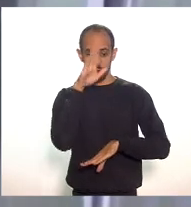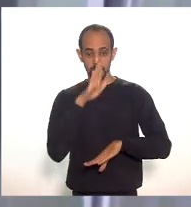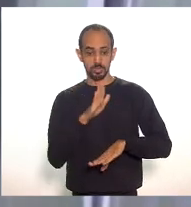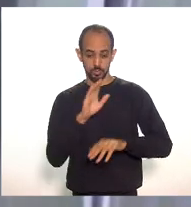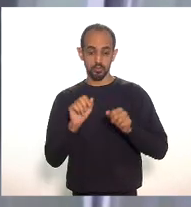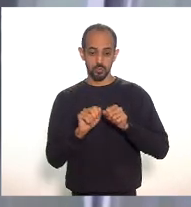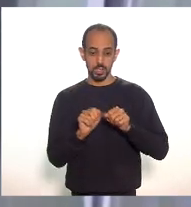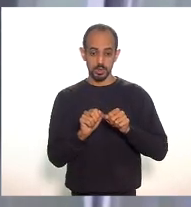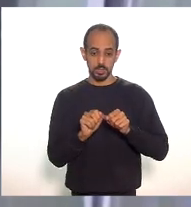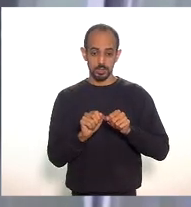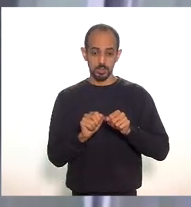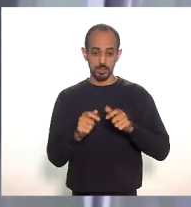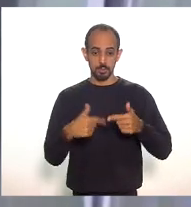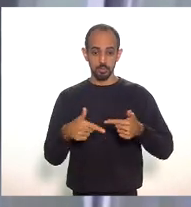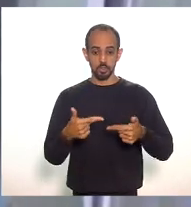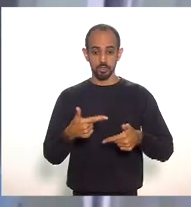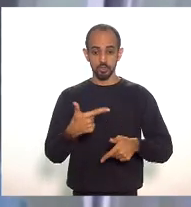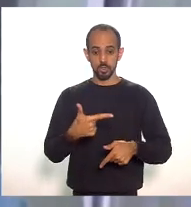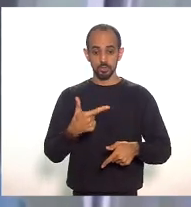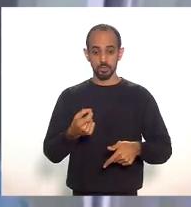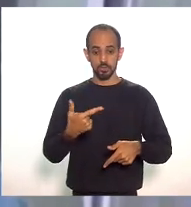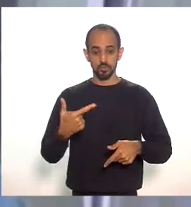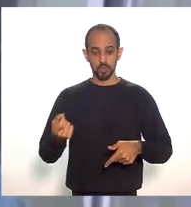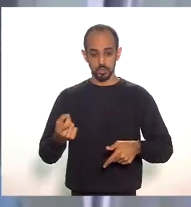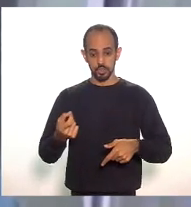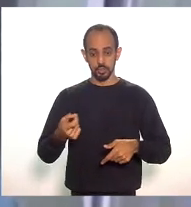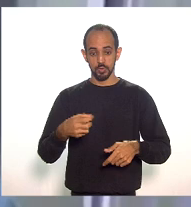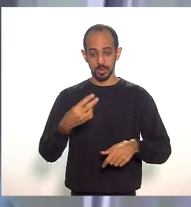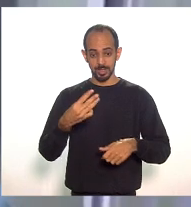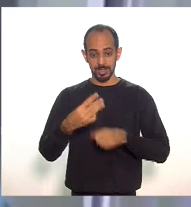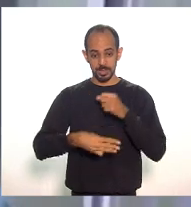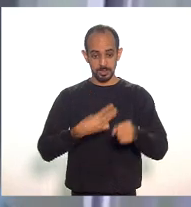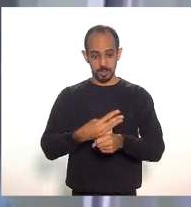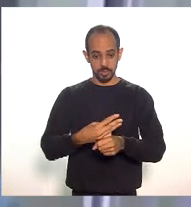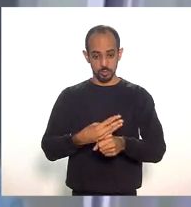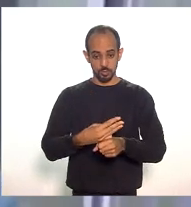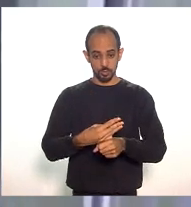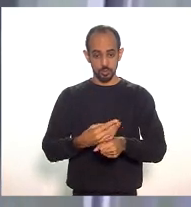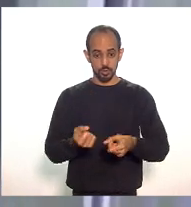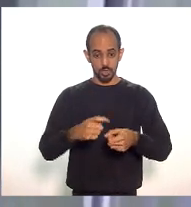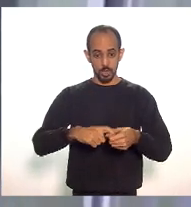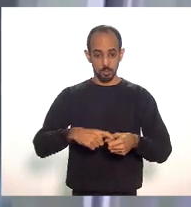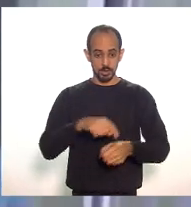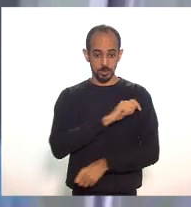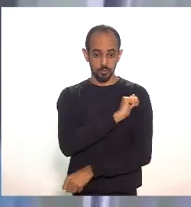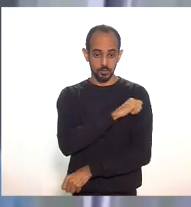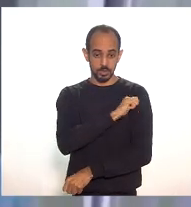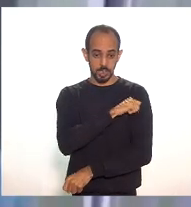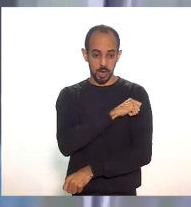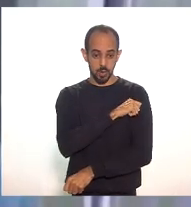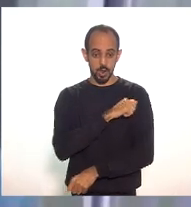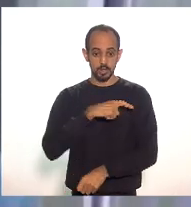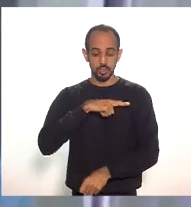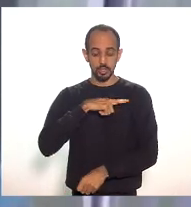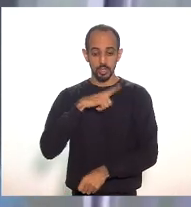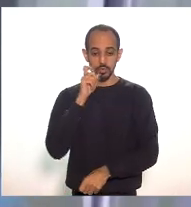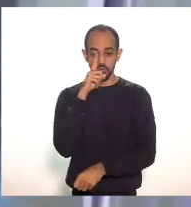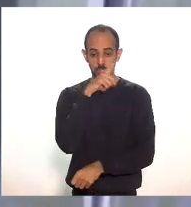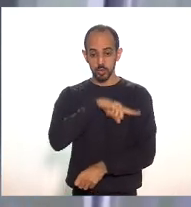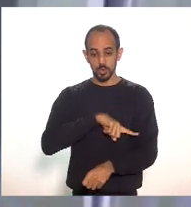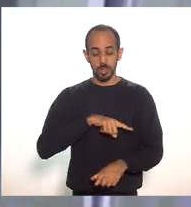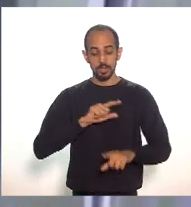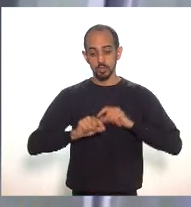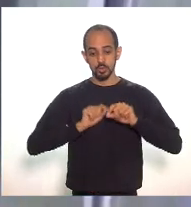2020 quando expirou o prazo de três anos da primeira etapa do regime de recuperação fiscal passamos a ter dificuldades